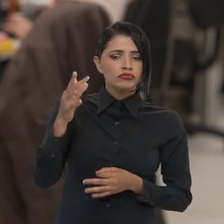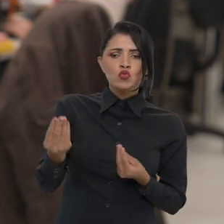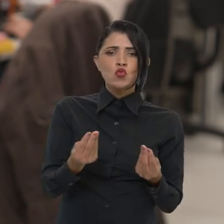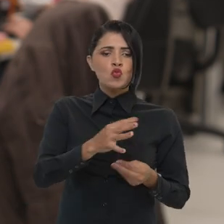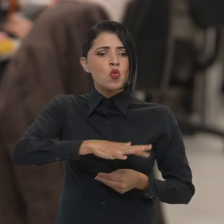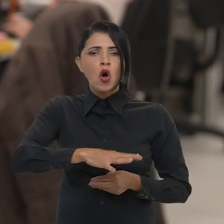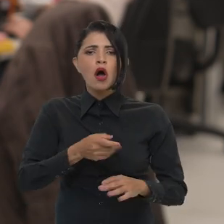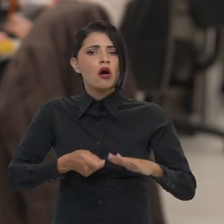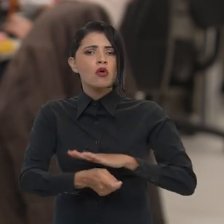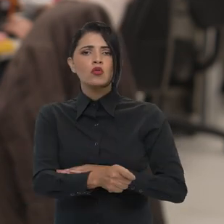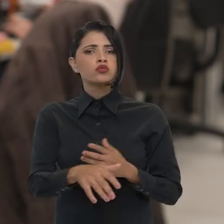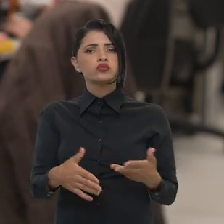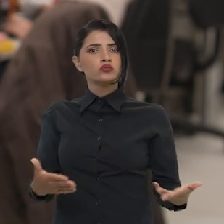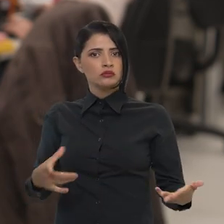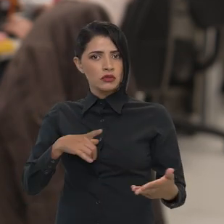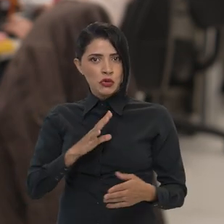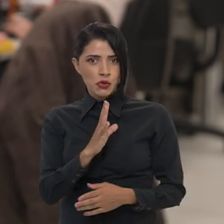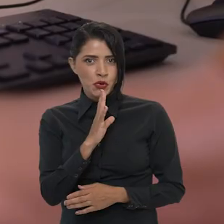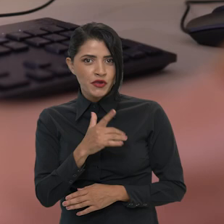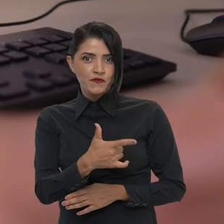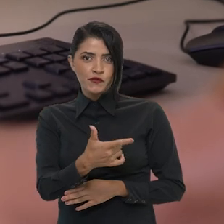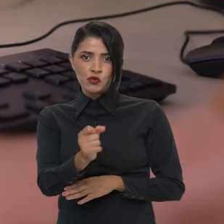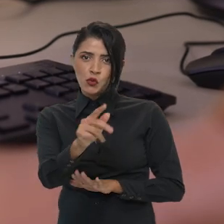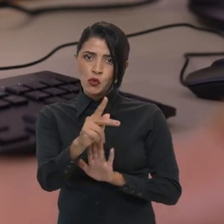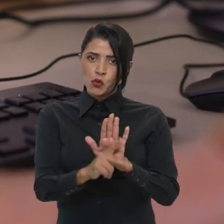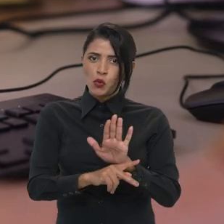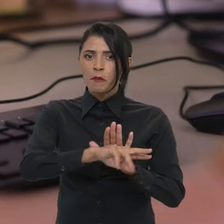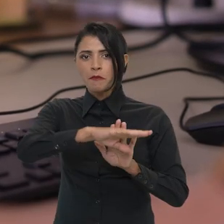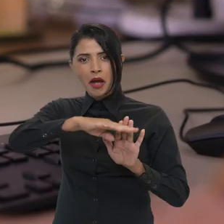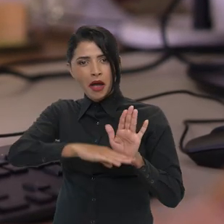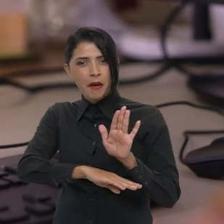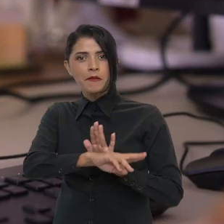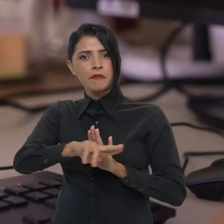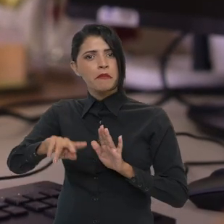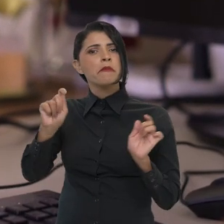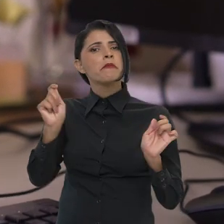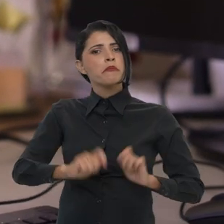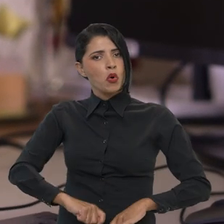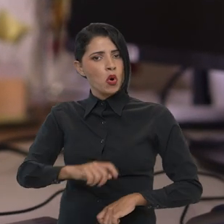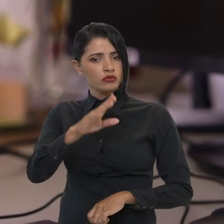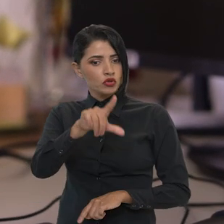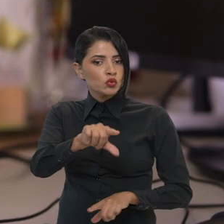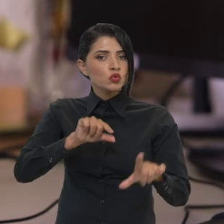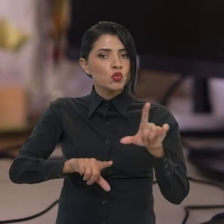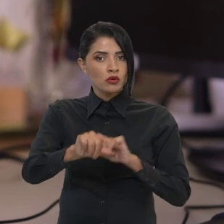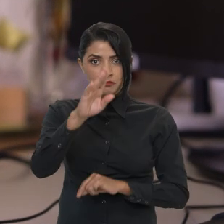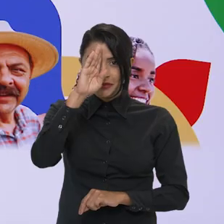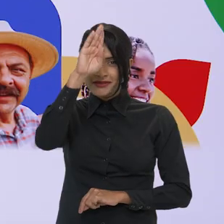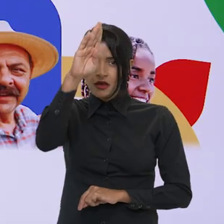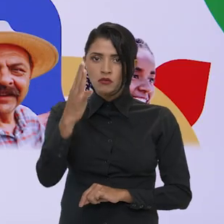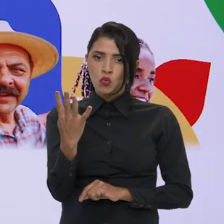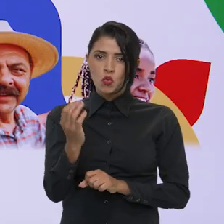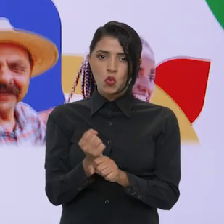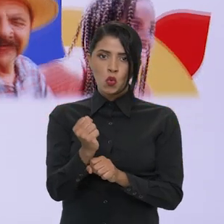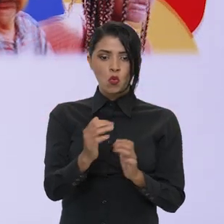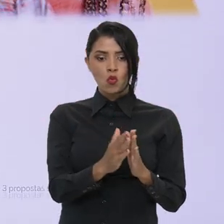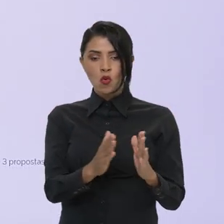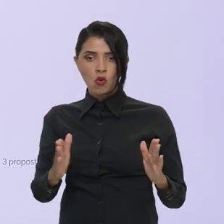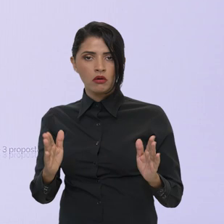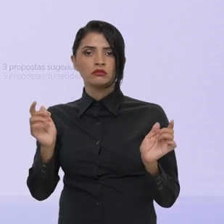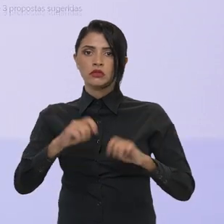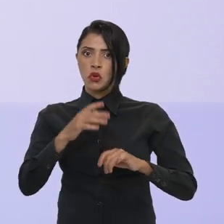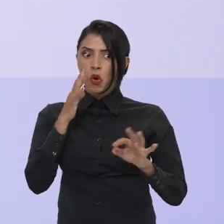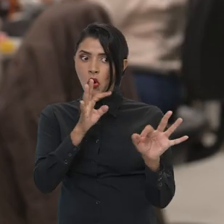tomar decisões sobre quais áreas investir. Conheça os 28 programas que você pode escolher como prioridades para os